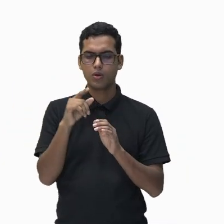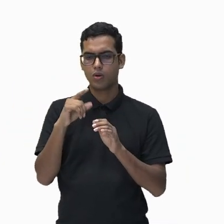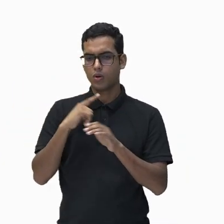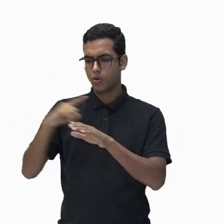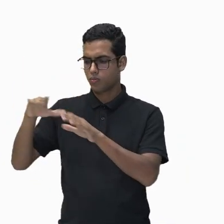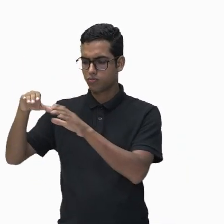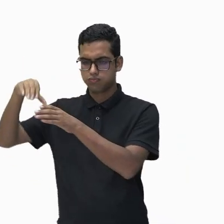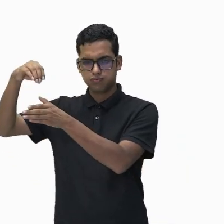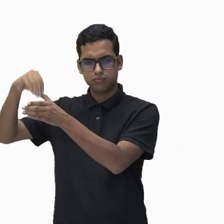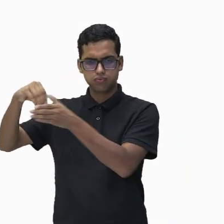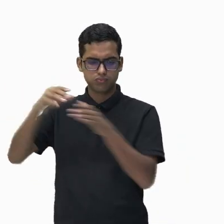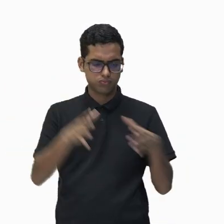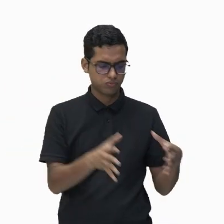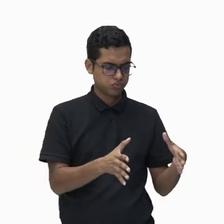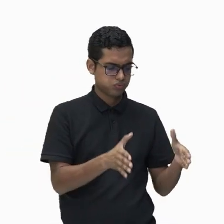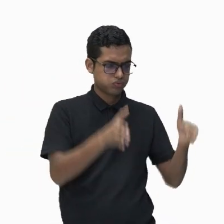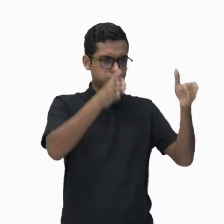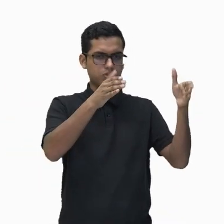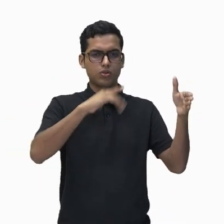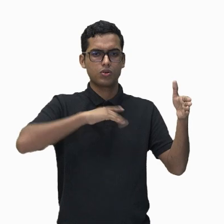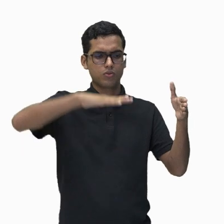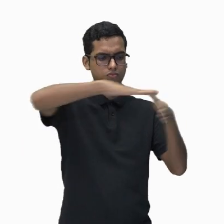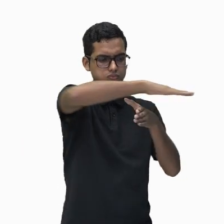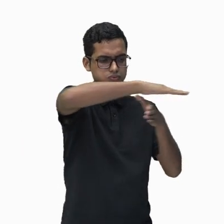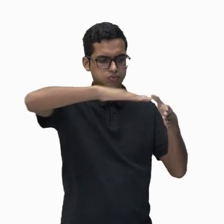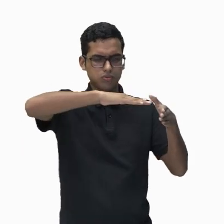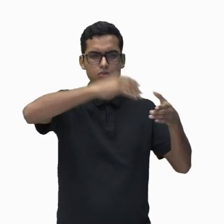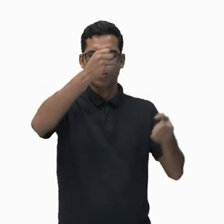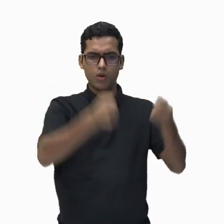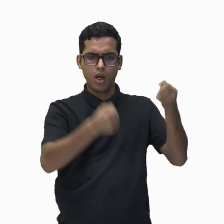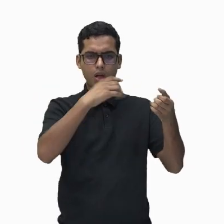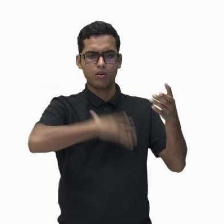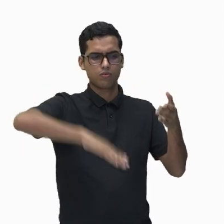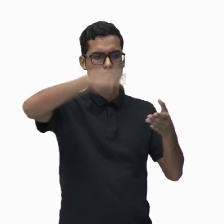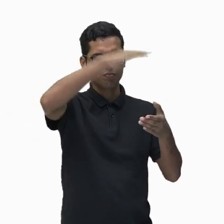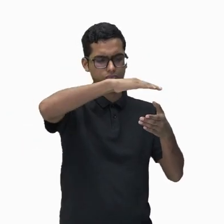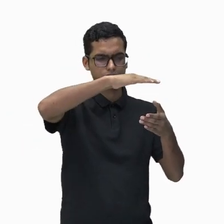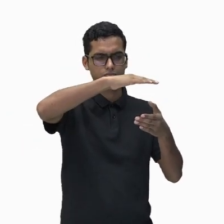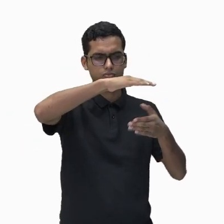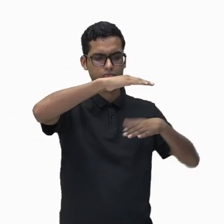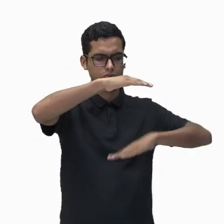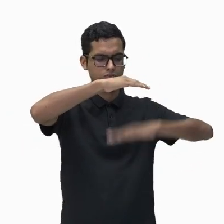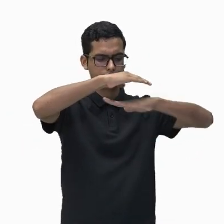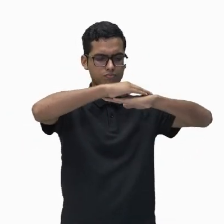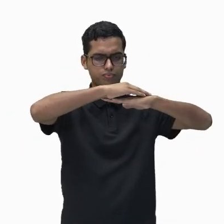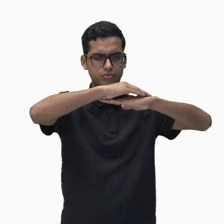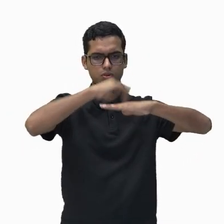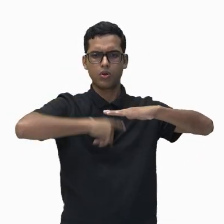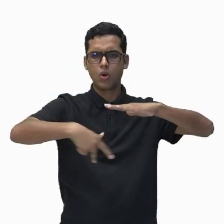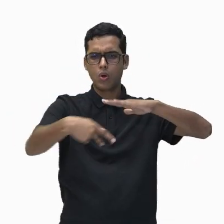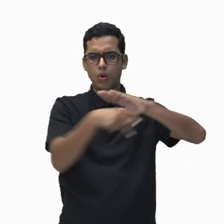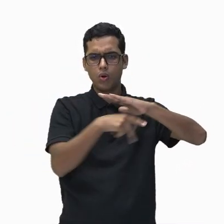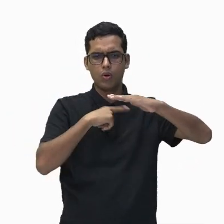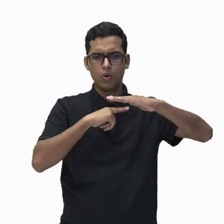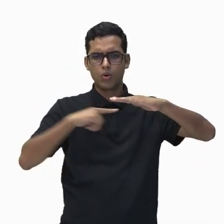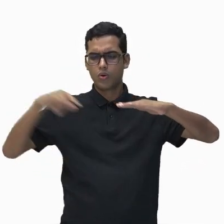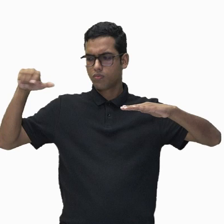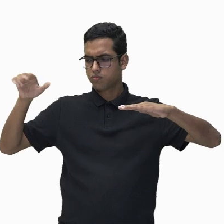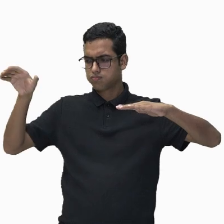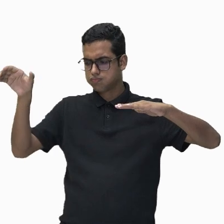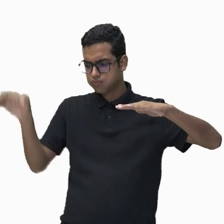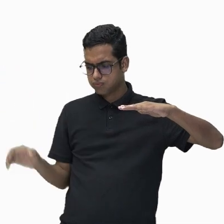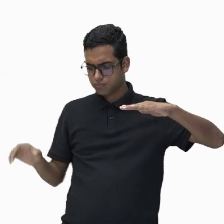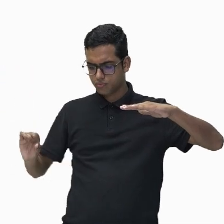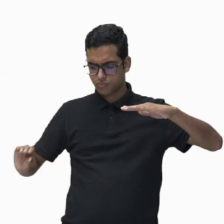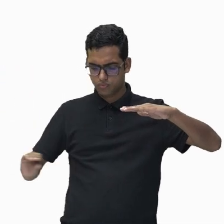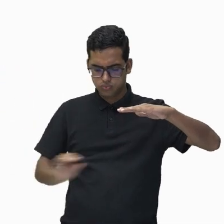de princípio de Pascal ou Teorema de Pascal, pessoal. Então, a gente tem lá na imagem, olha, dois